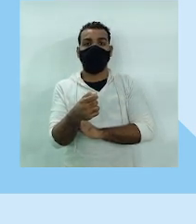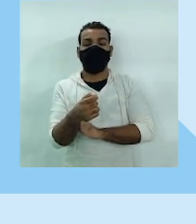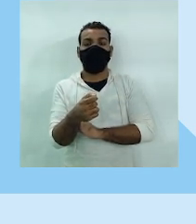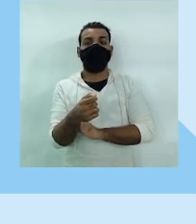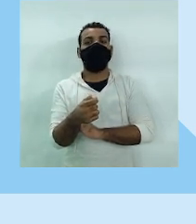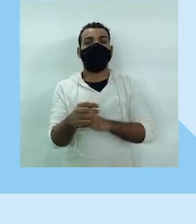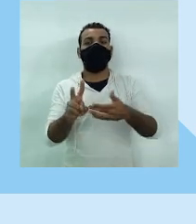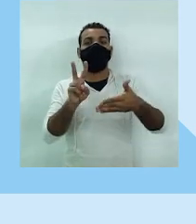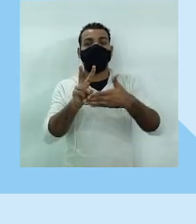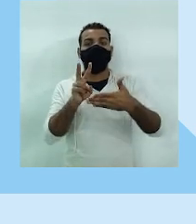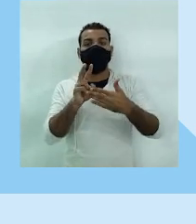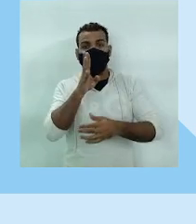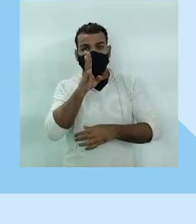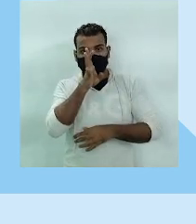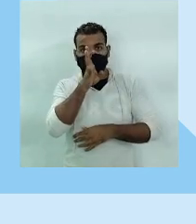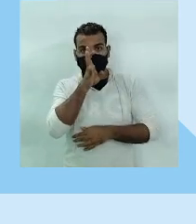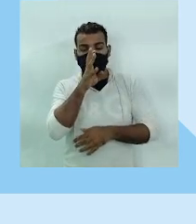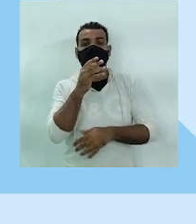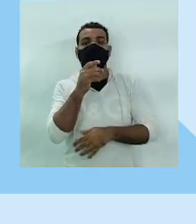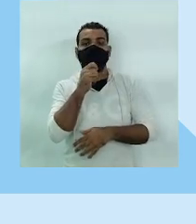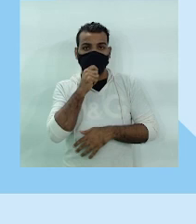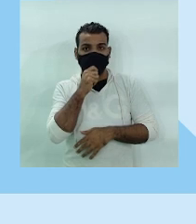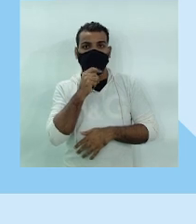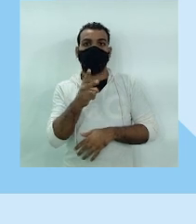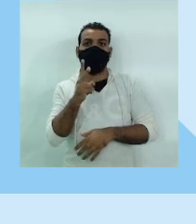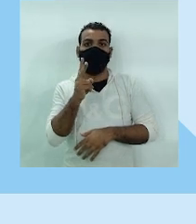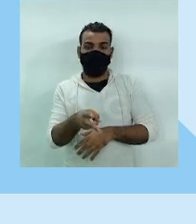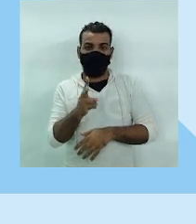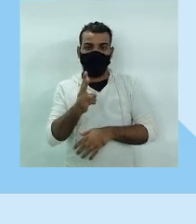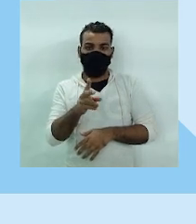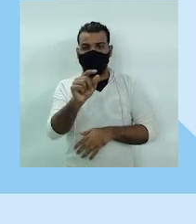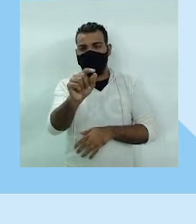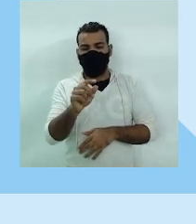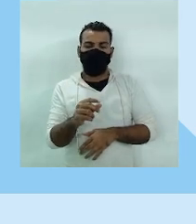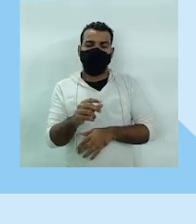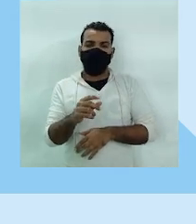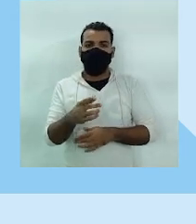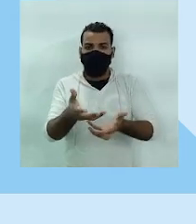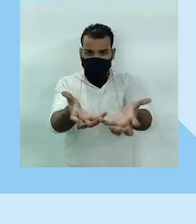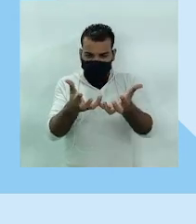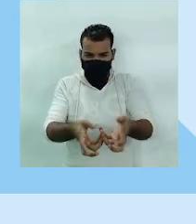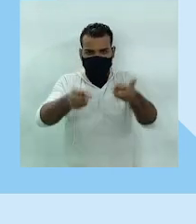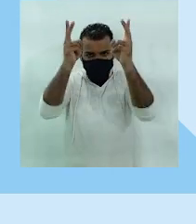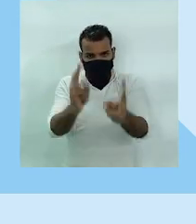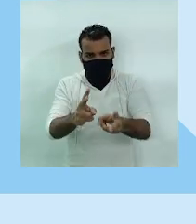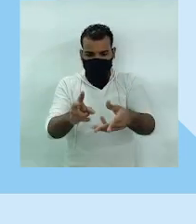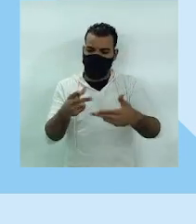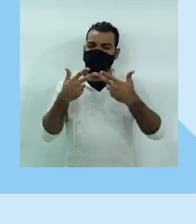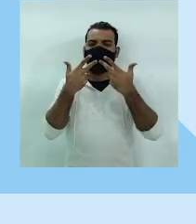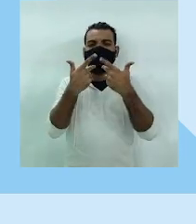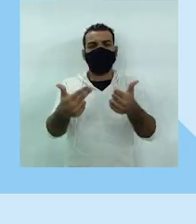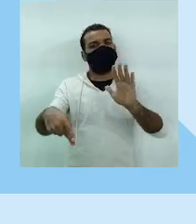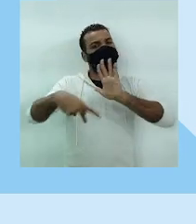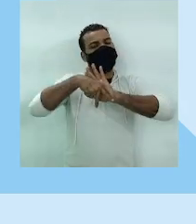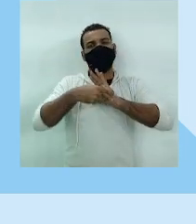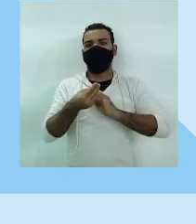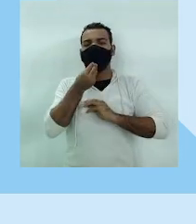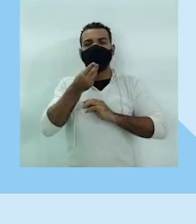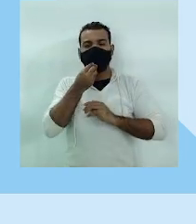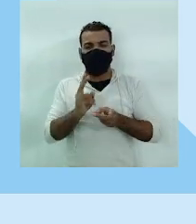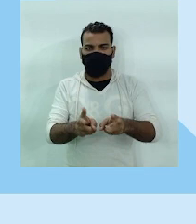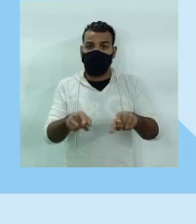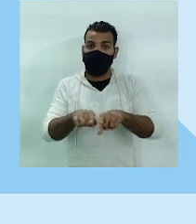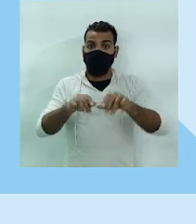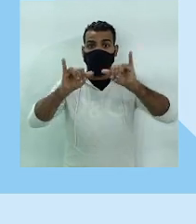ainda resistem em manter seus idiomas, manifestações culturais e